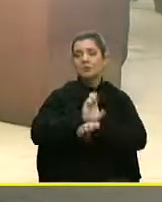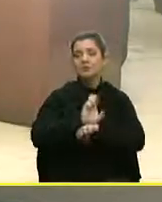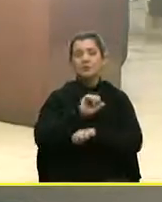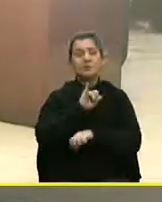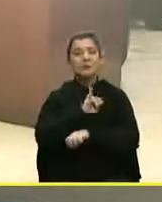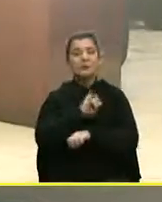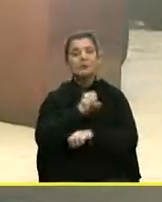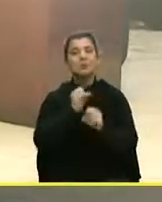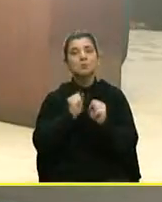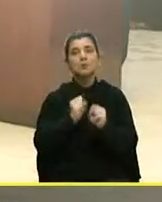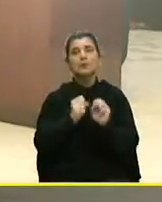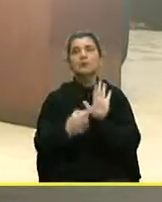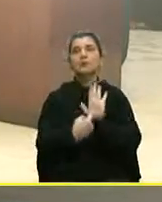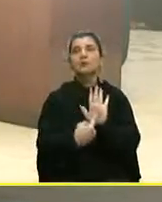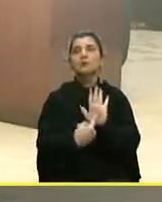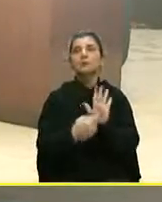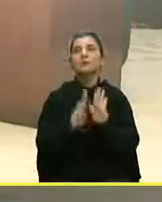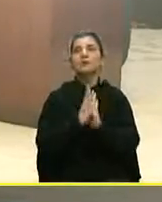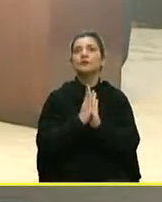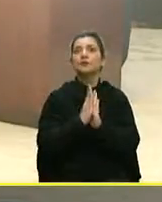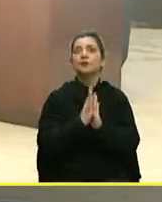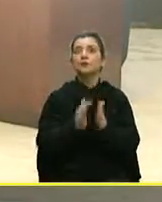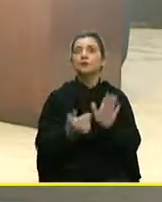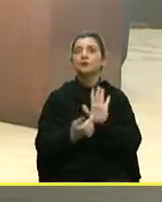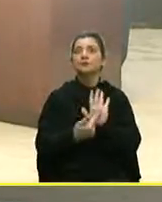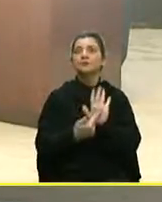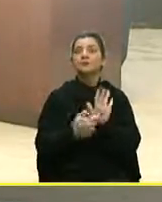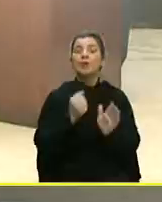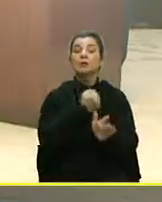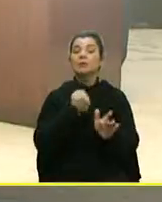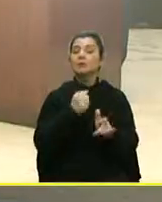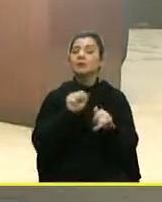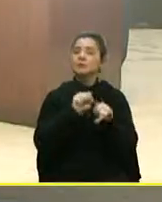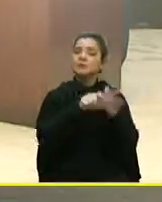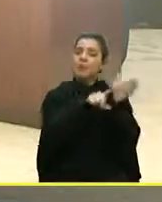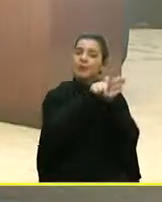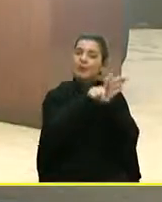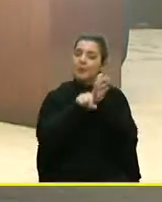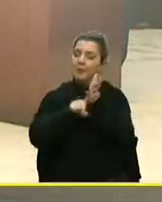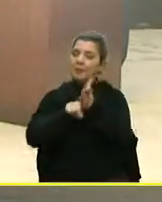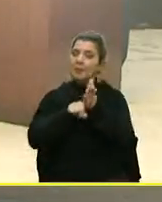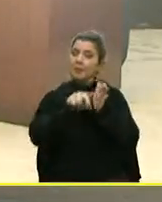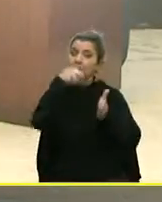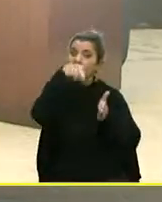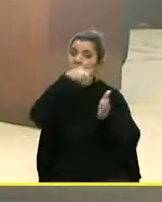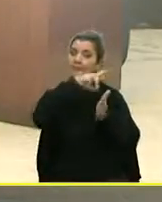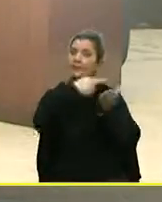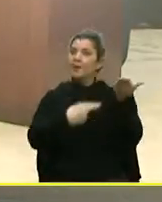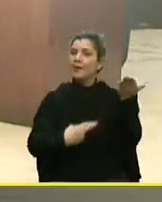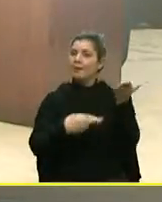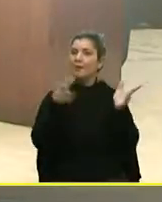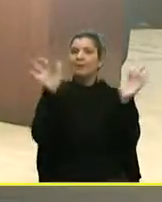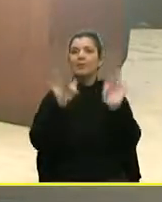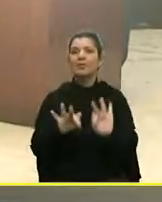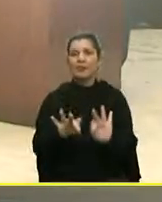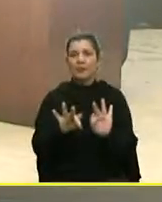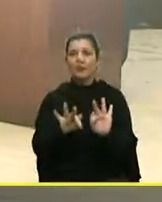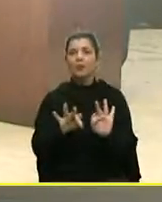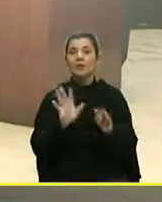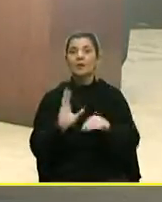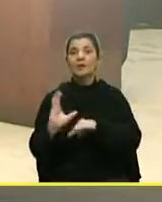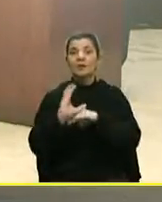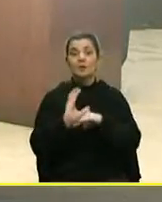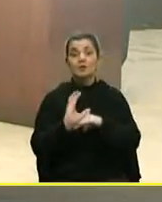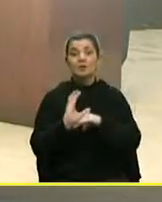favor se puder passar você Quem é o responsável Aqui nós fizemos um grande levantamentos aqui tá no relatório é final da